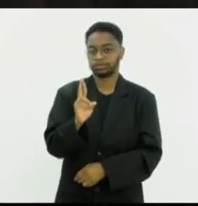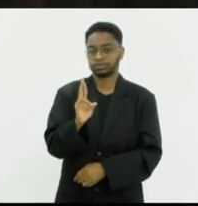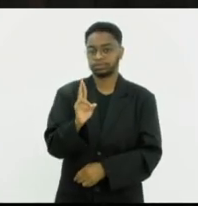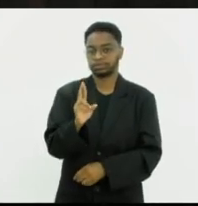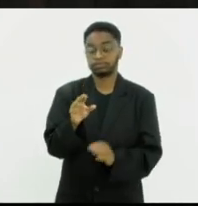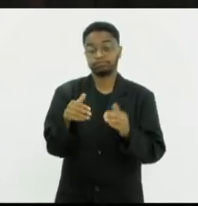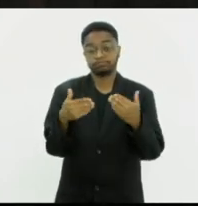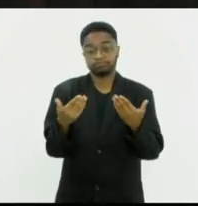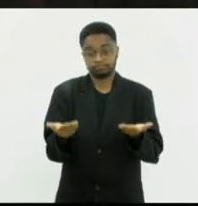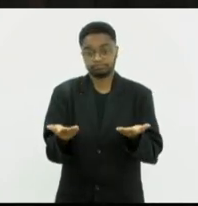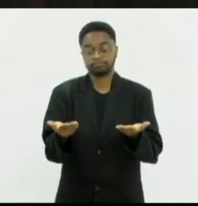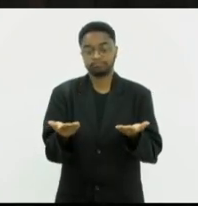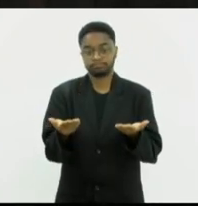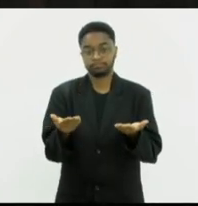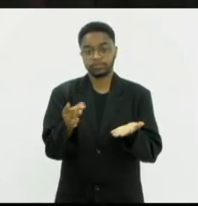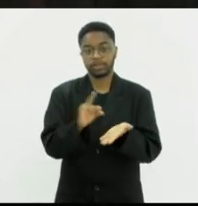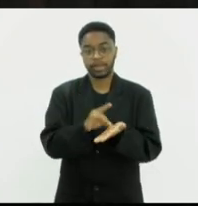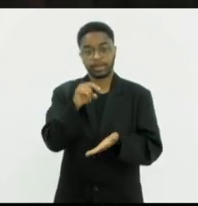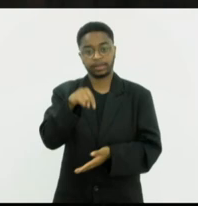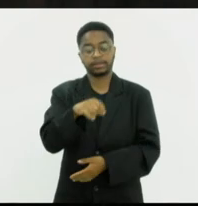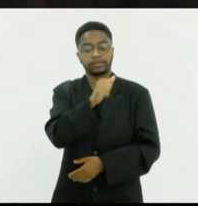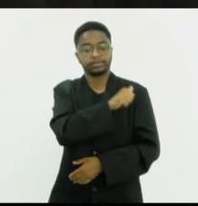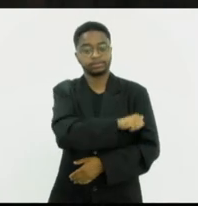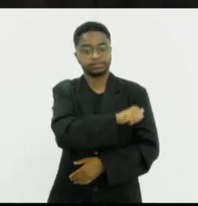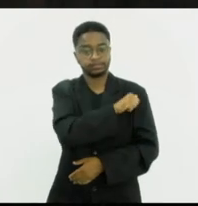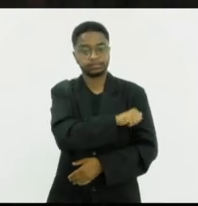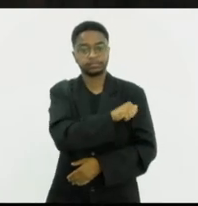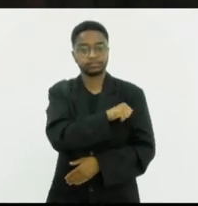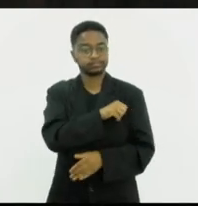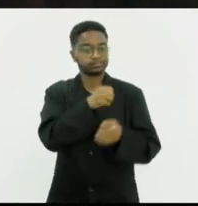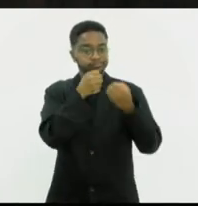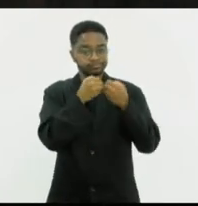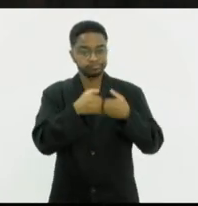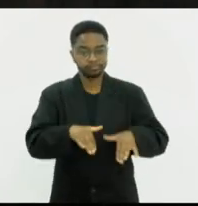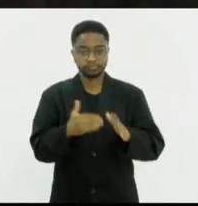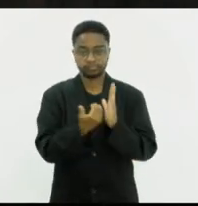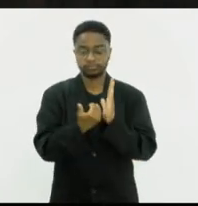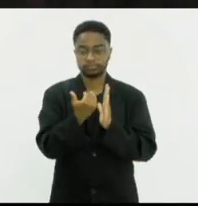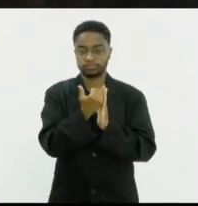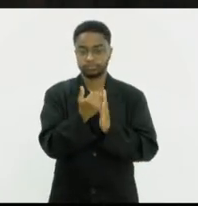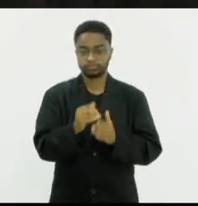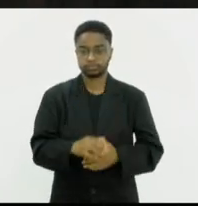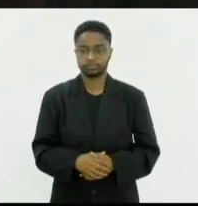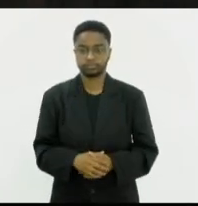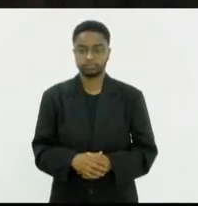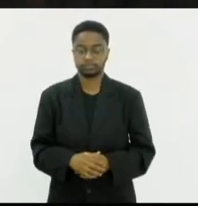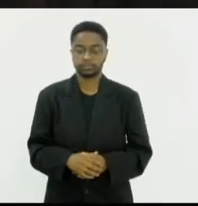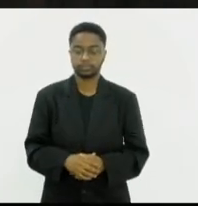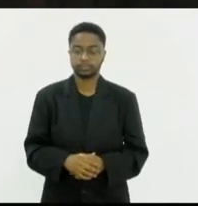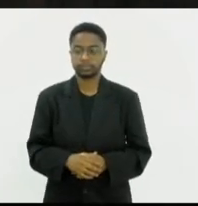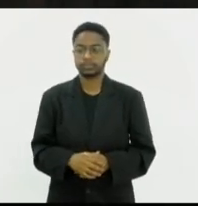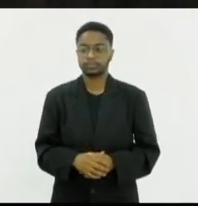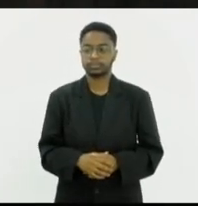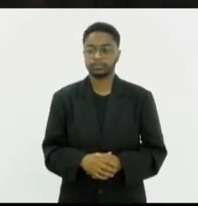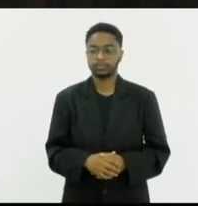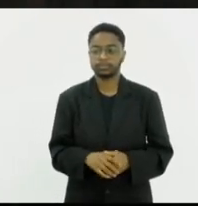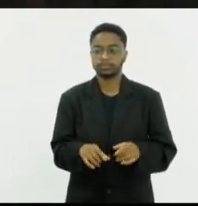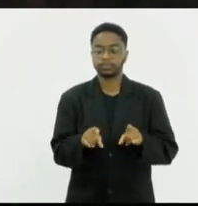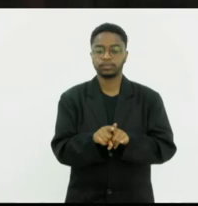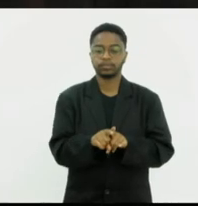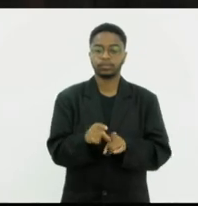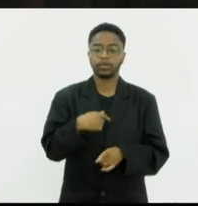Então, é esse o estado do desastre. E estou me reportando por